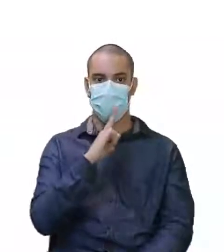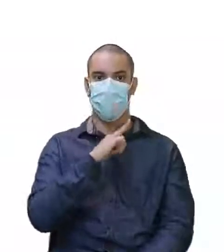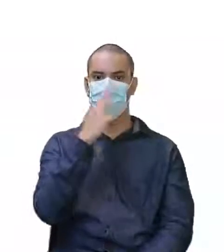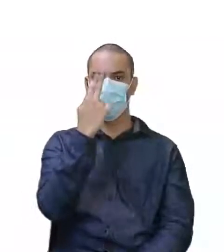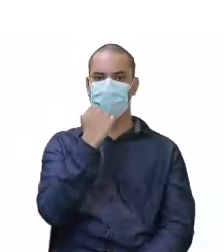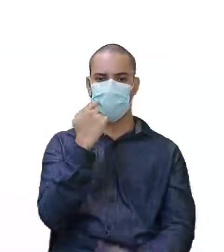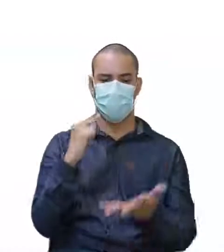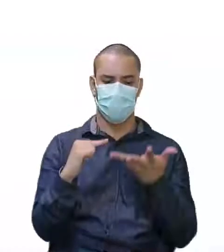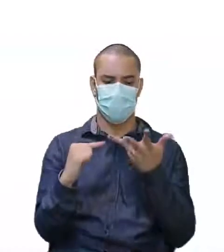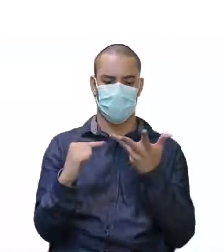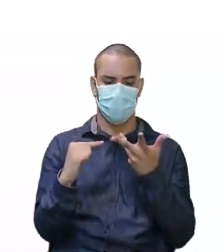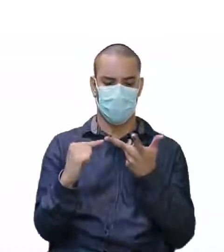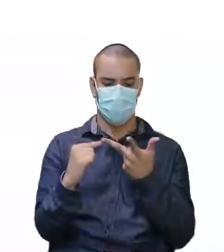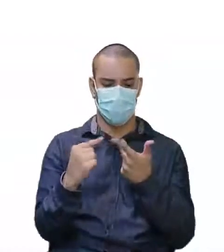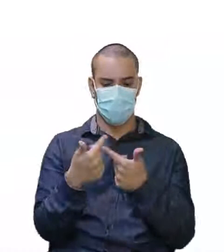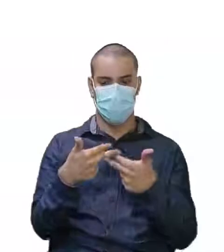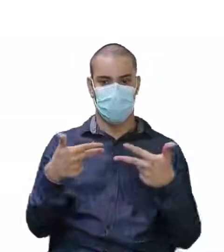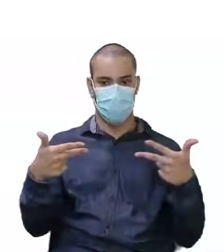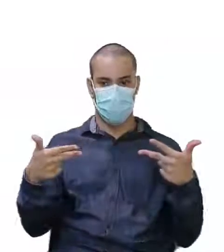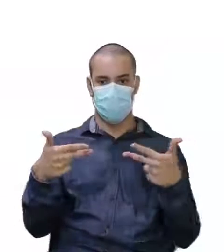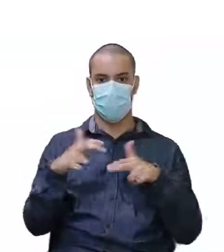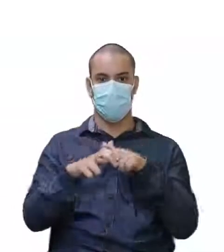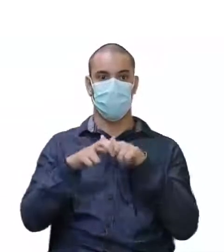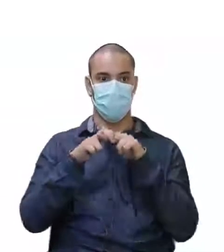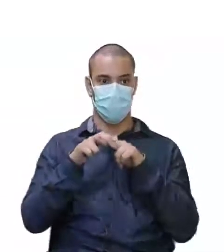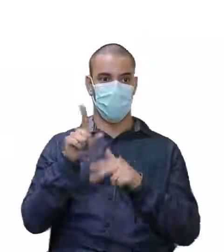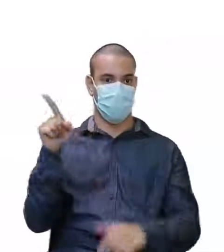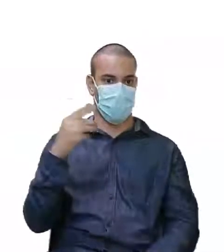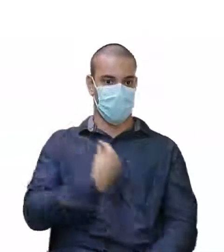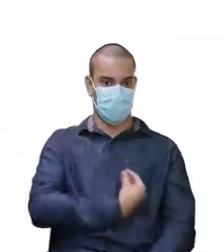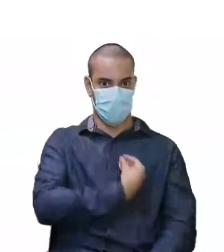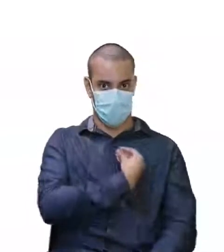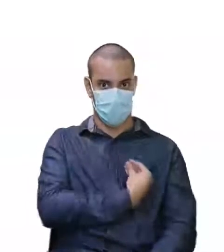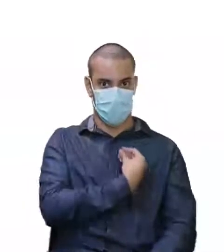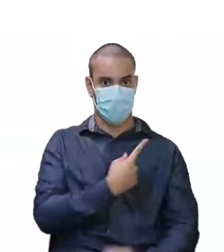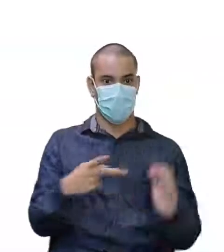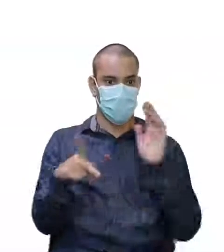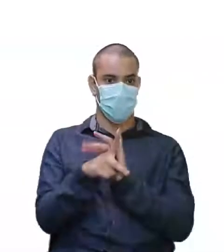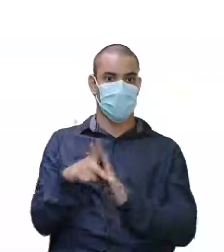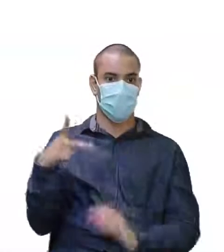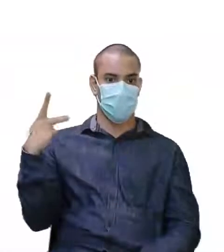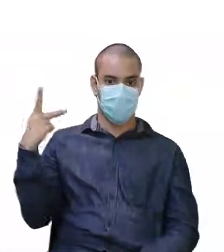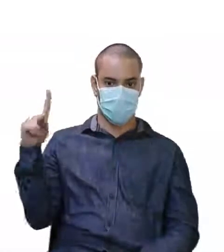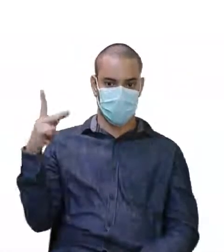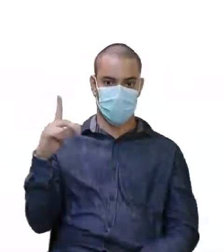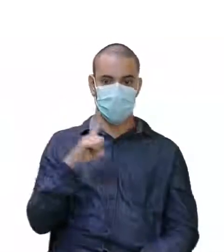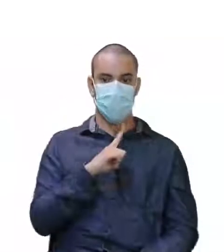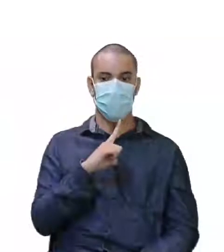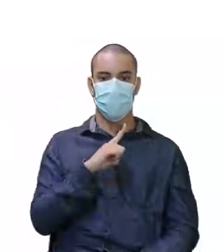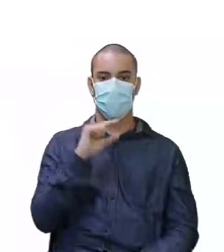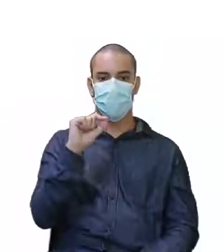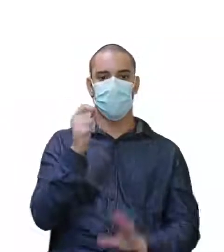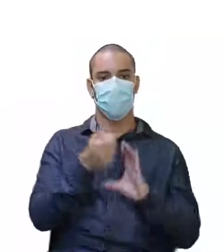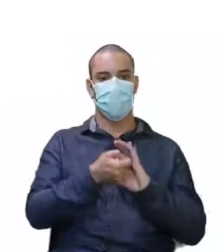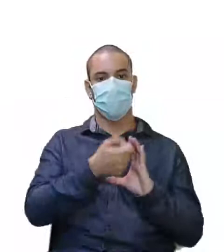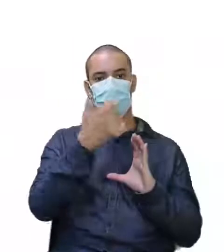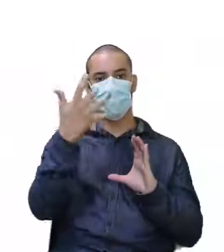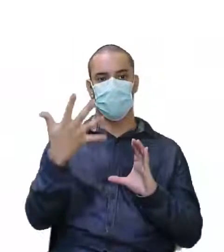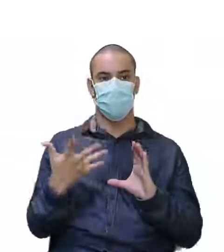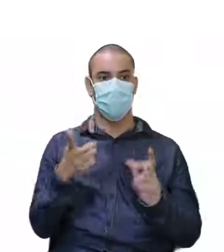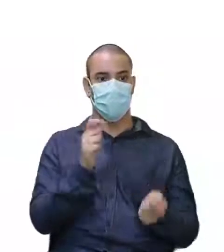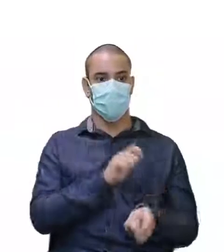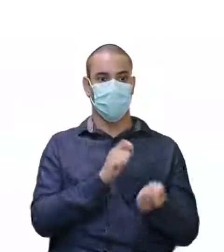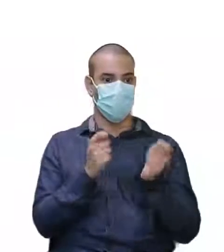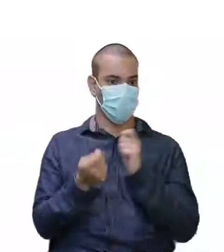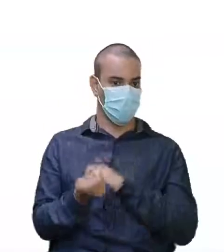do mangue, então ela, como um ser vivo que ela tem características